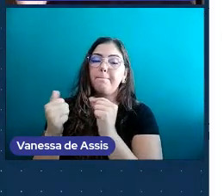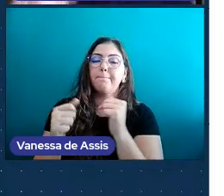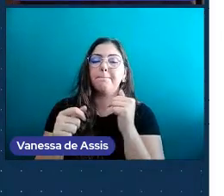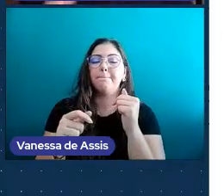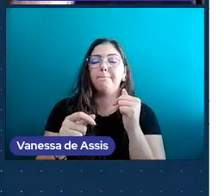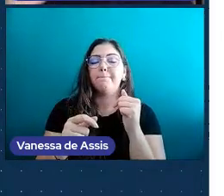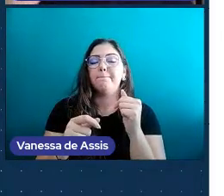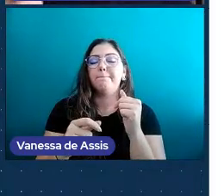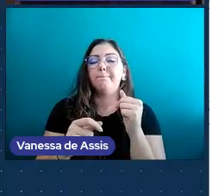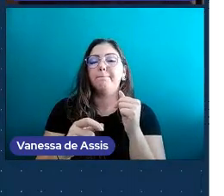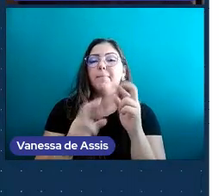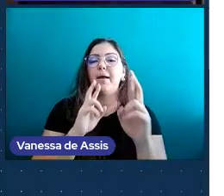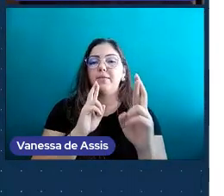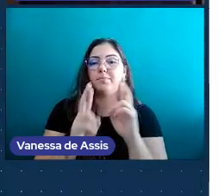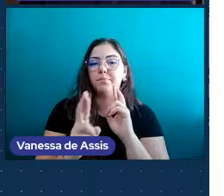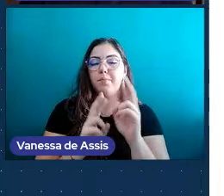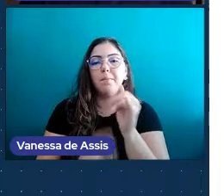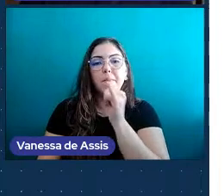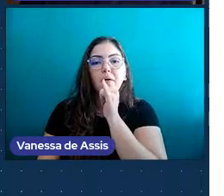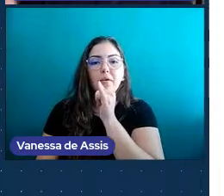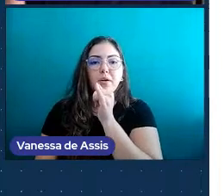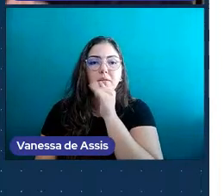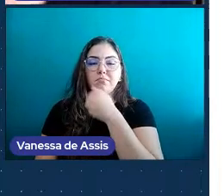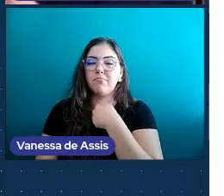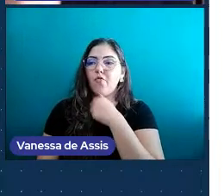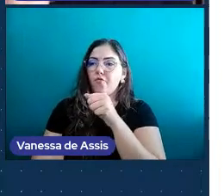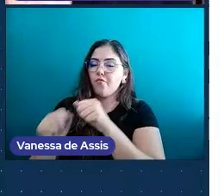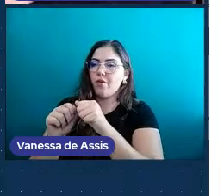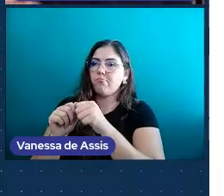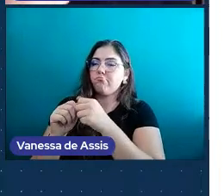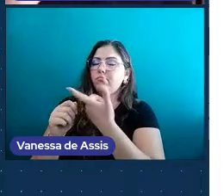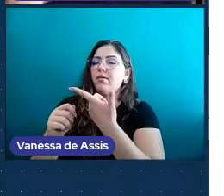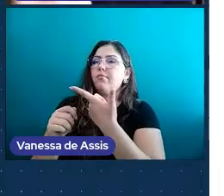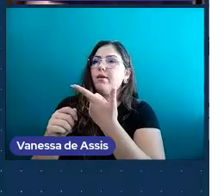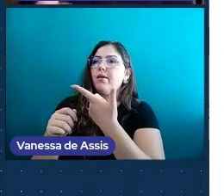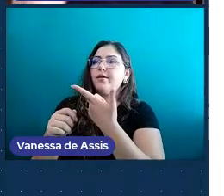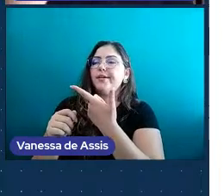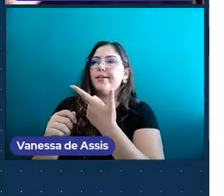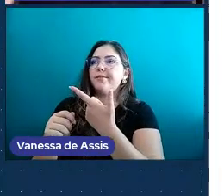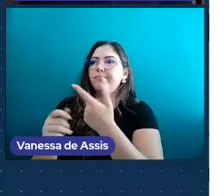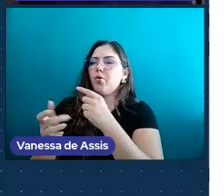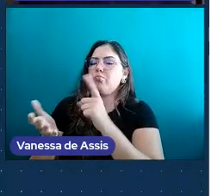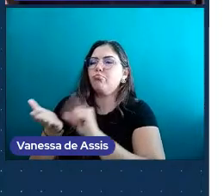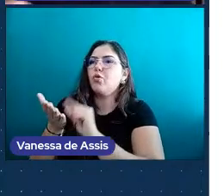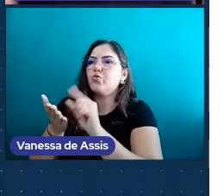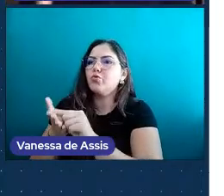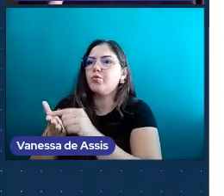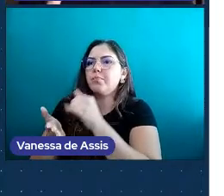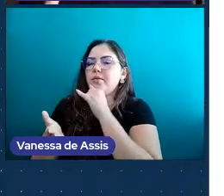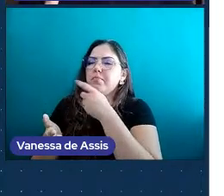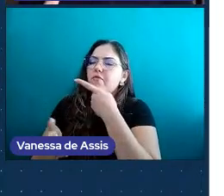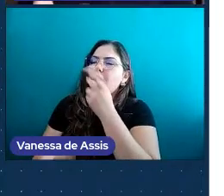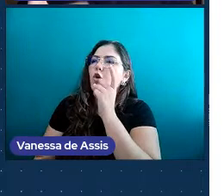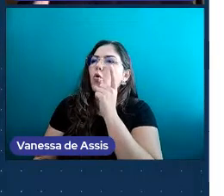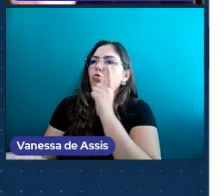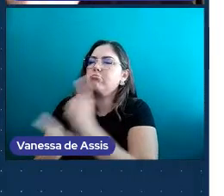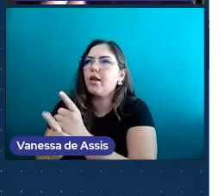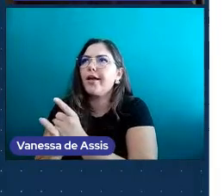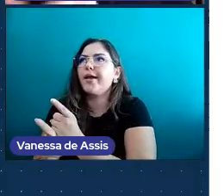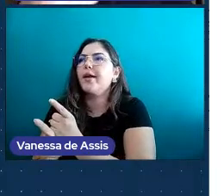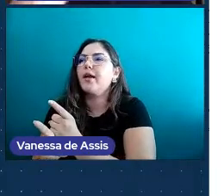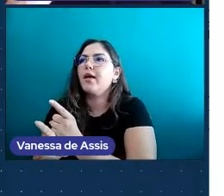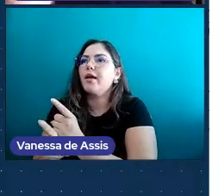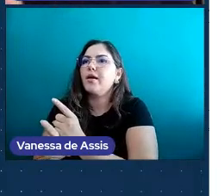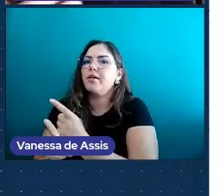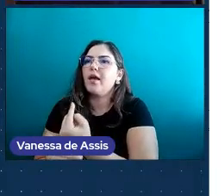da análise, que sustentam aquela interpretação. Então, se eu digo, por exemplo, no meu estudo, que se chegou à conclusão que uma das